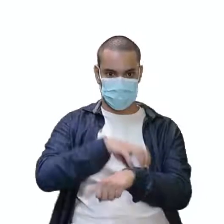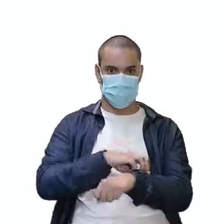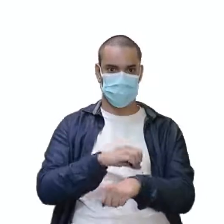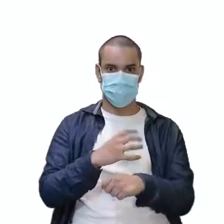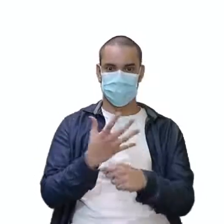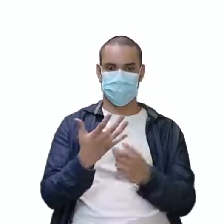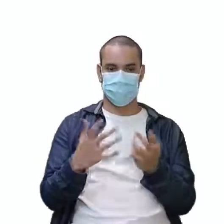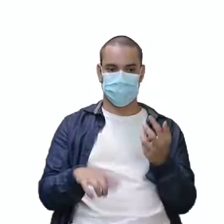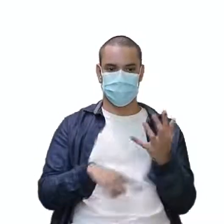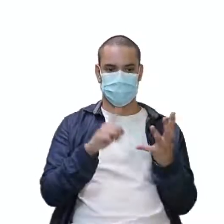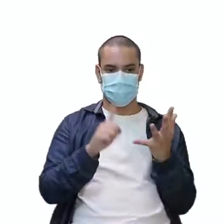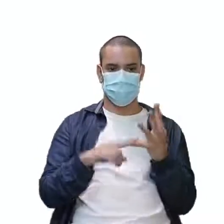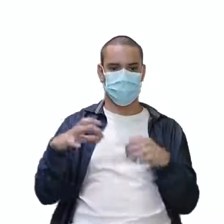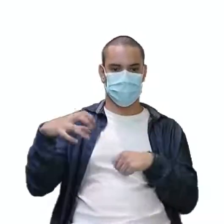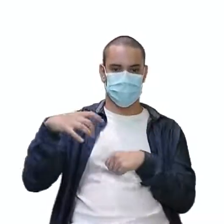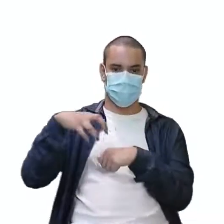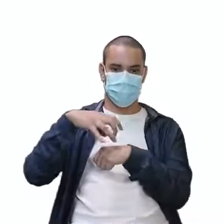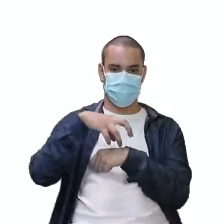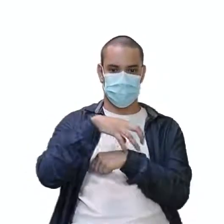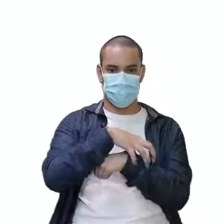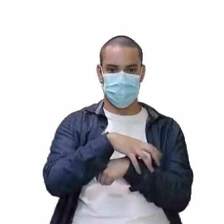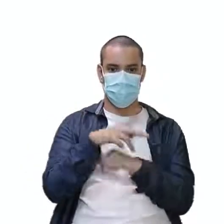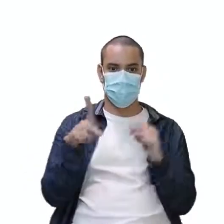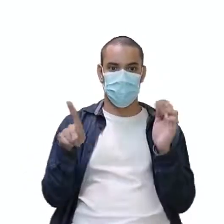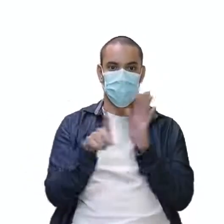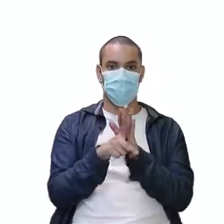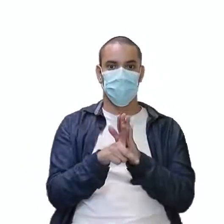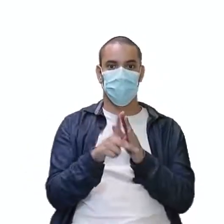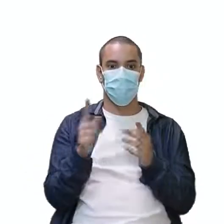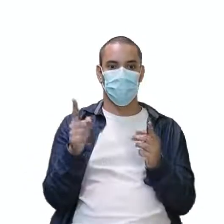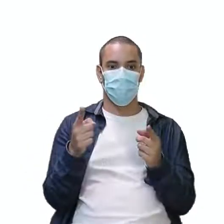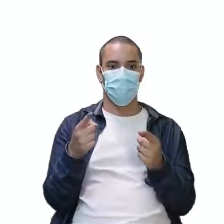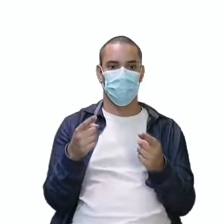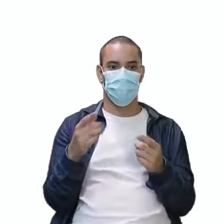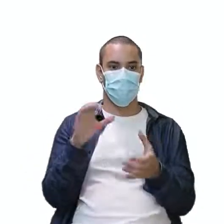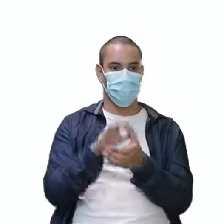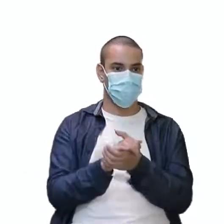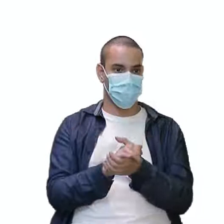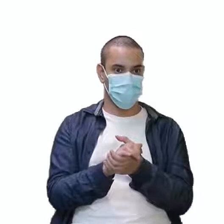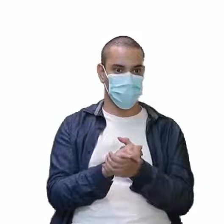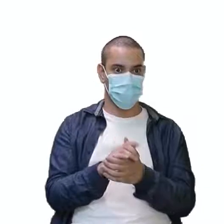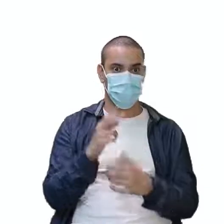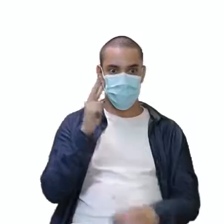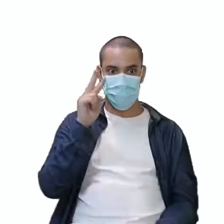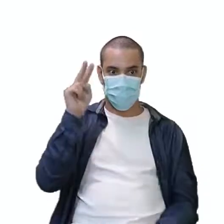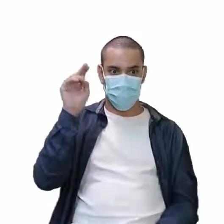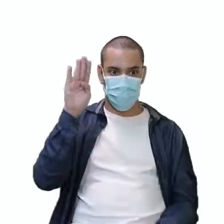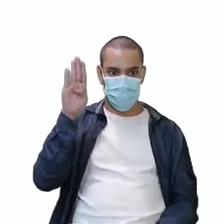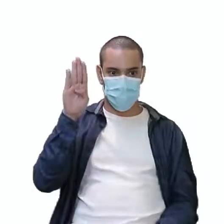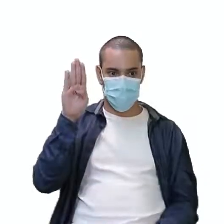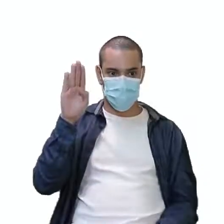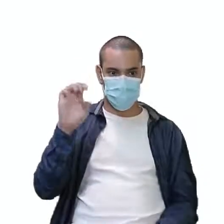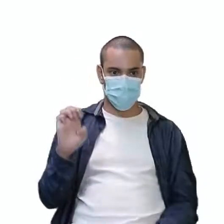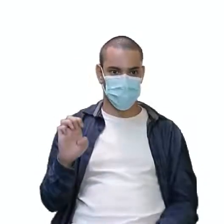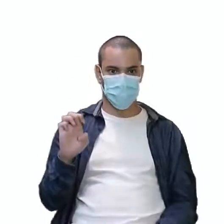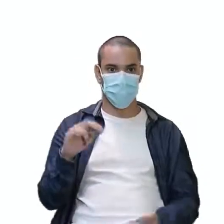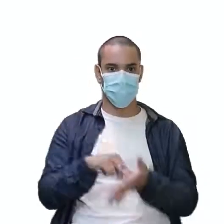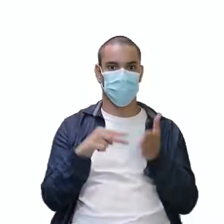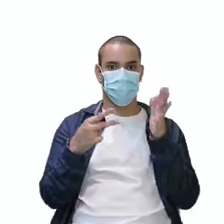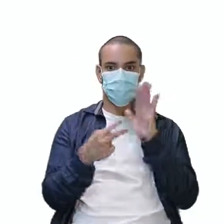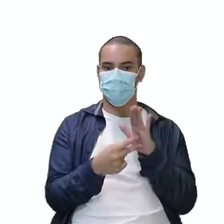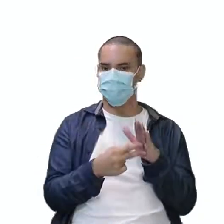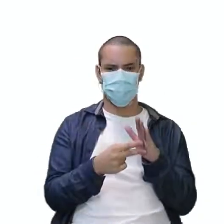Ai. E, aranhas se alimentando de seus parceiros. De B a E, você tem relações que a gente classifica